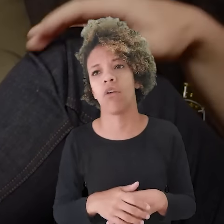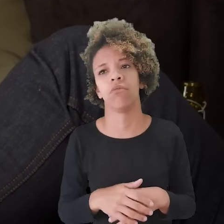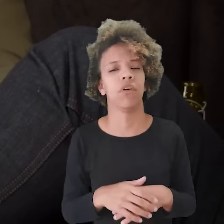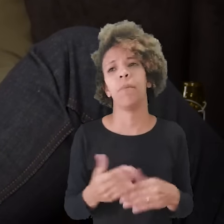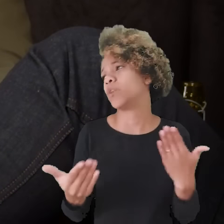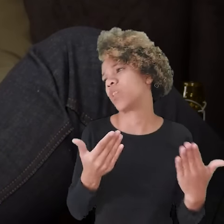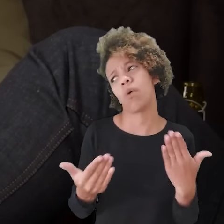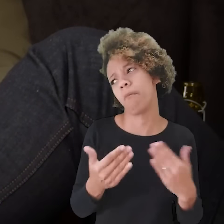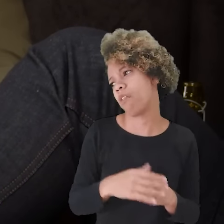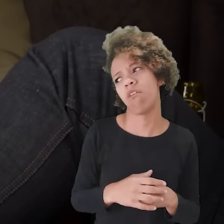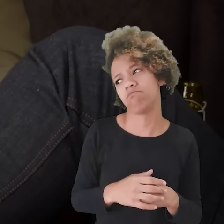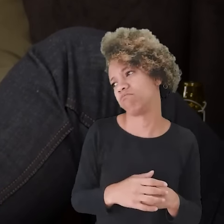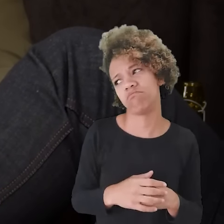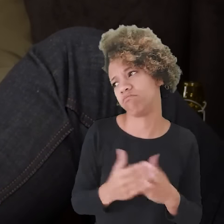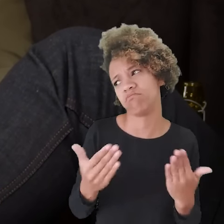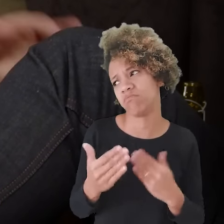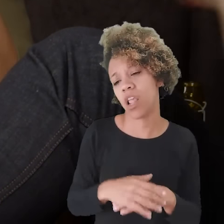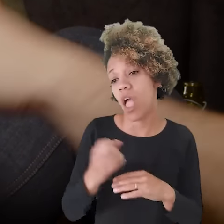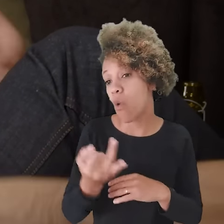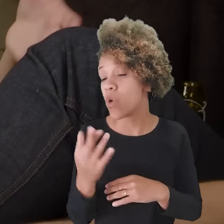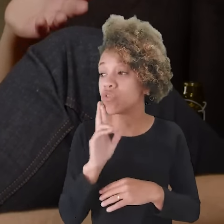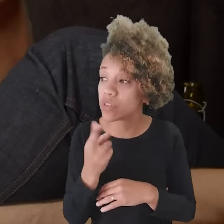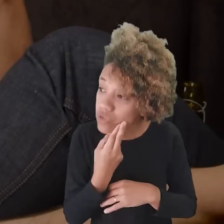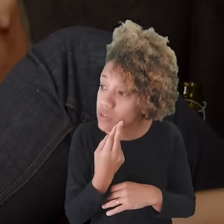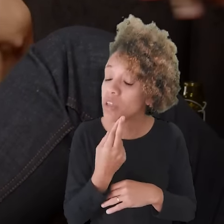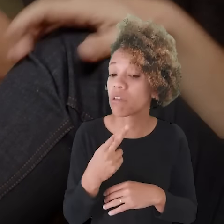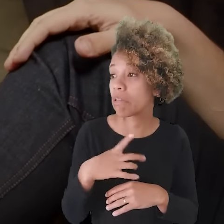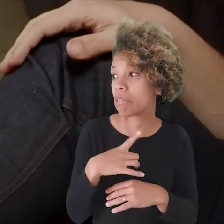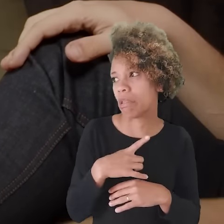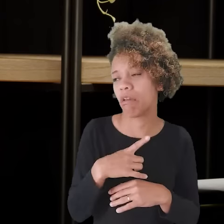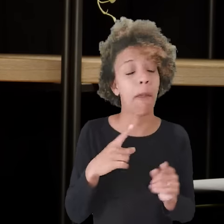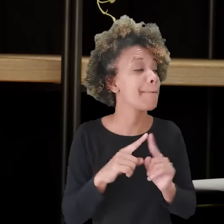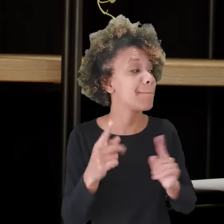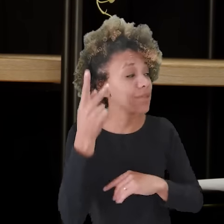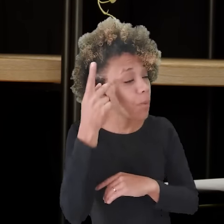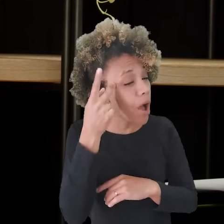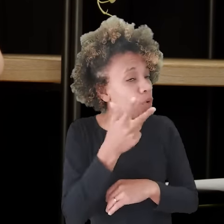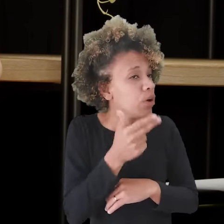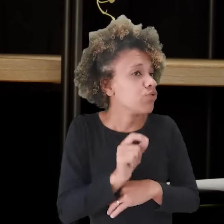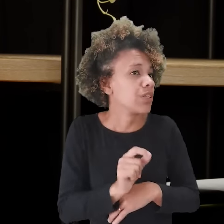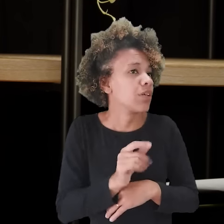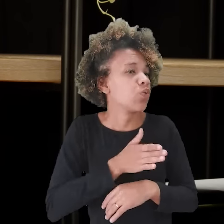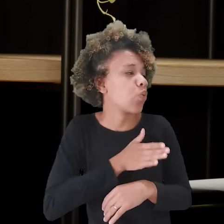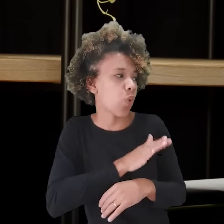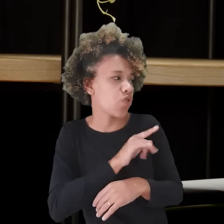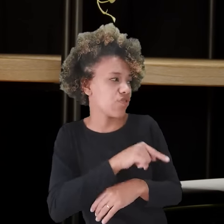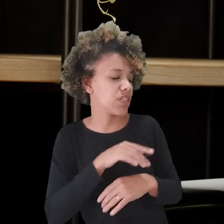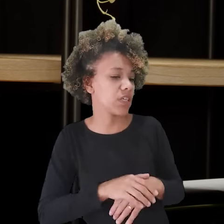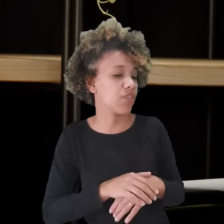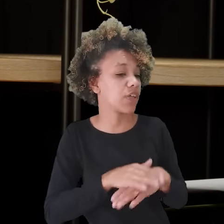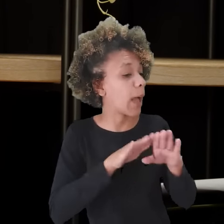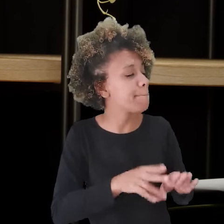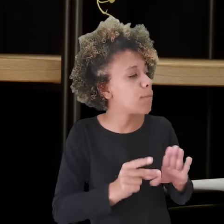tá ligado em São Paulo em São Paulo não sei porque tipo a quantidade de restaurante ele não gosta